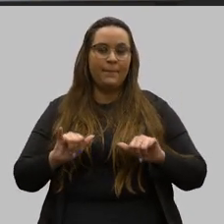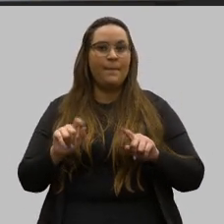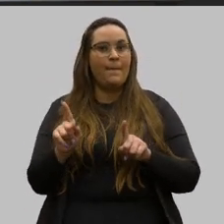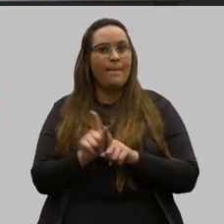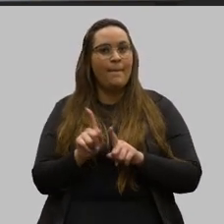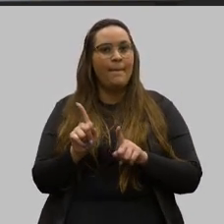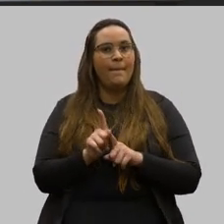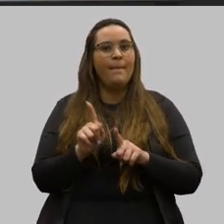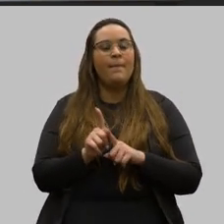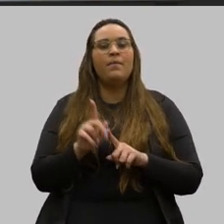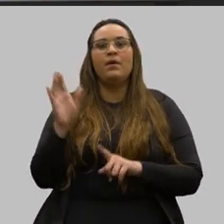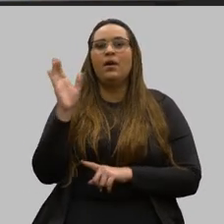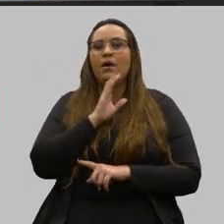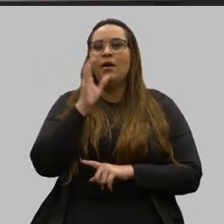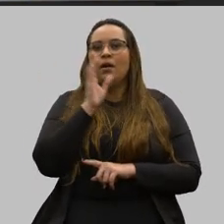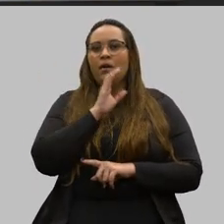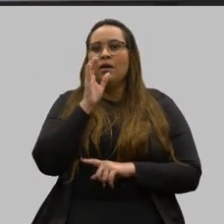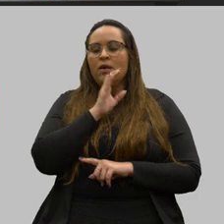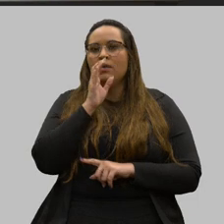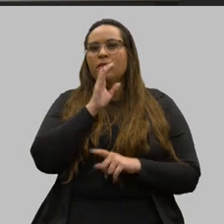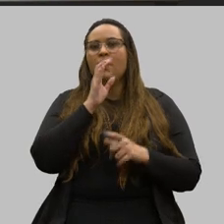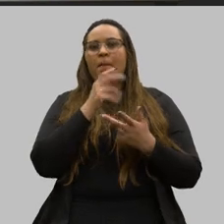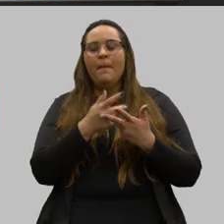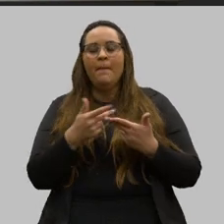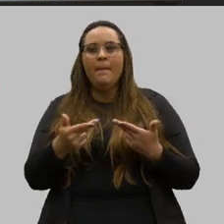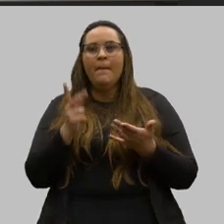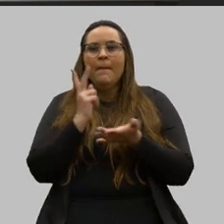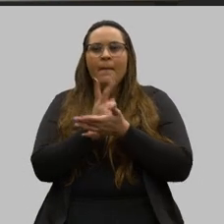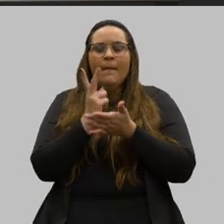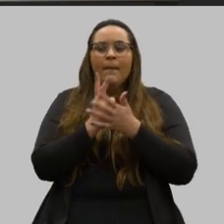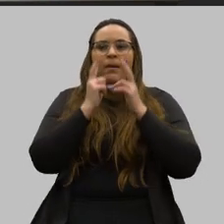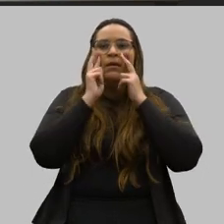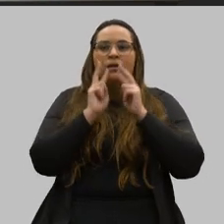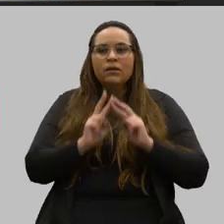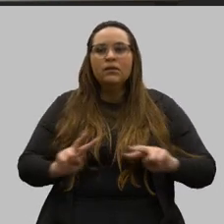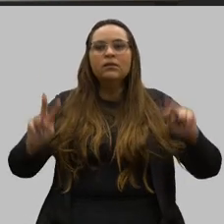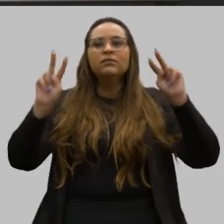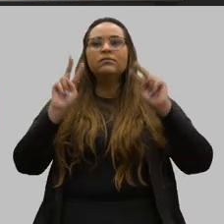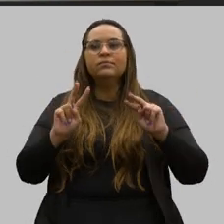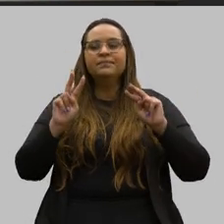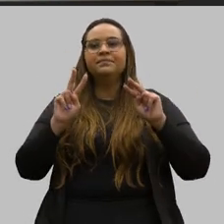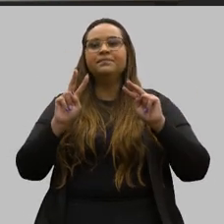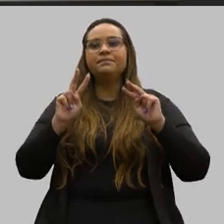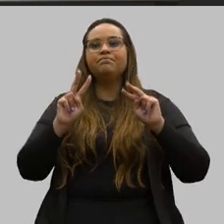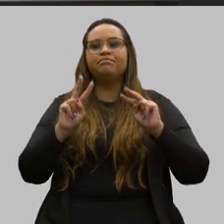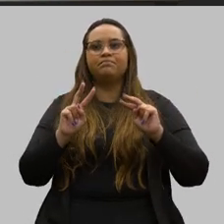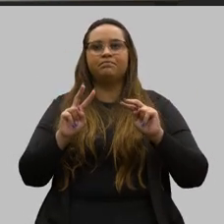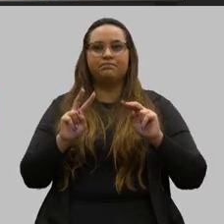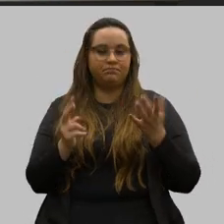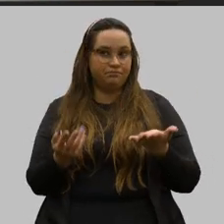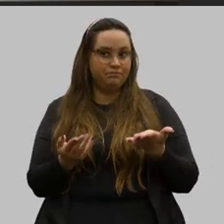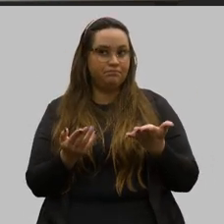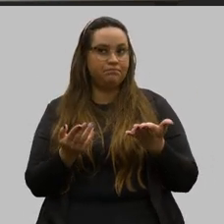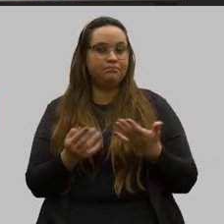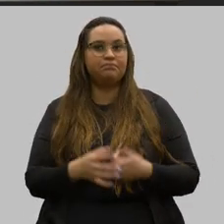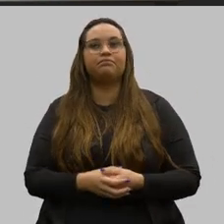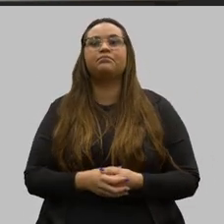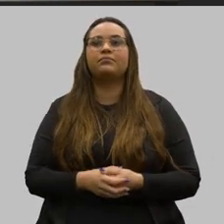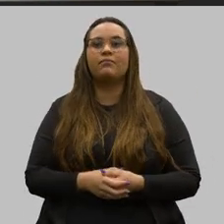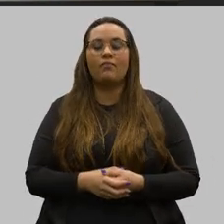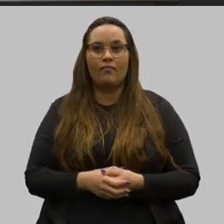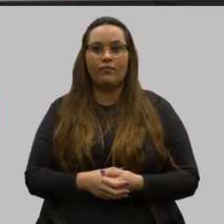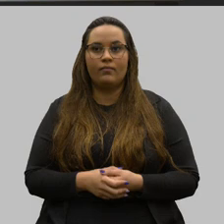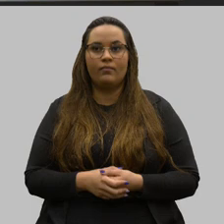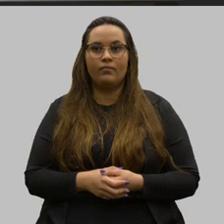de operações de Emergências eficientes sempre visando a proteção e a segurança da população Então essa abordagem